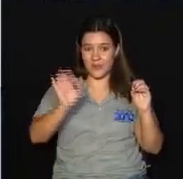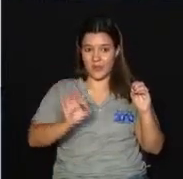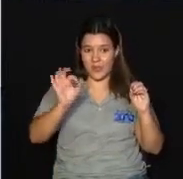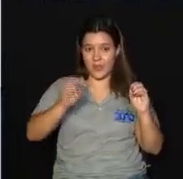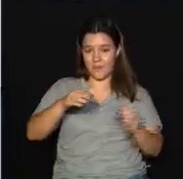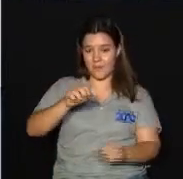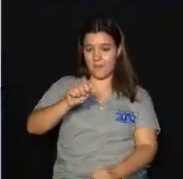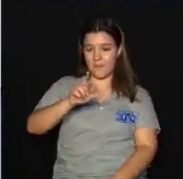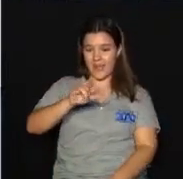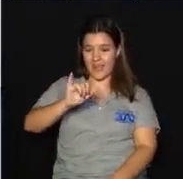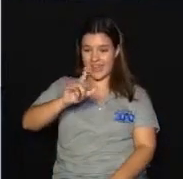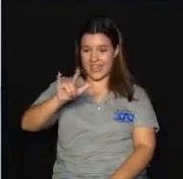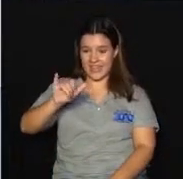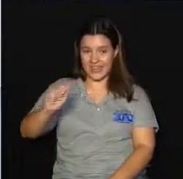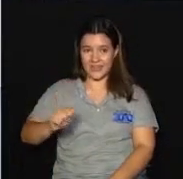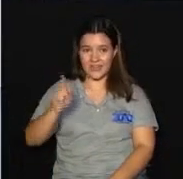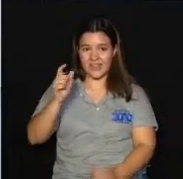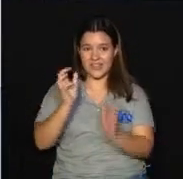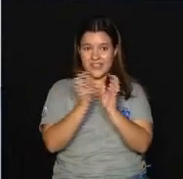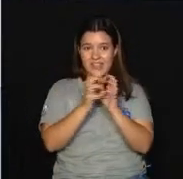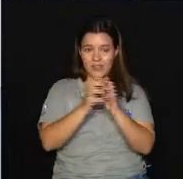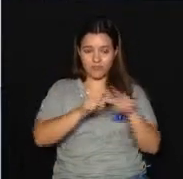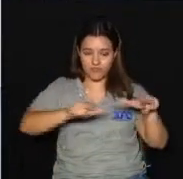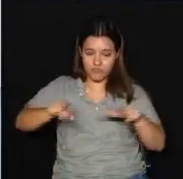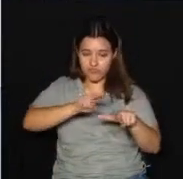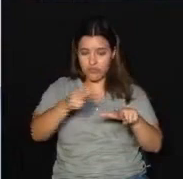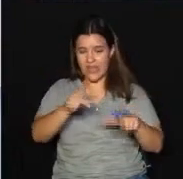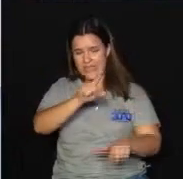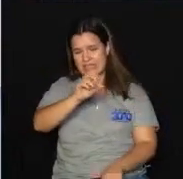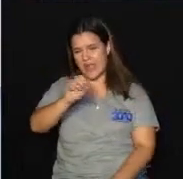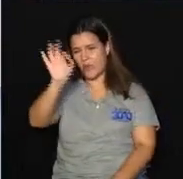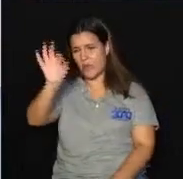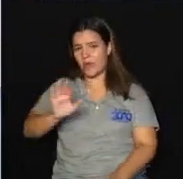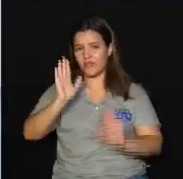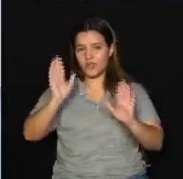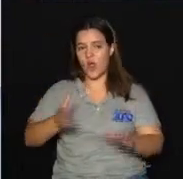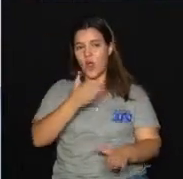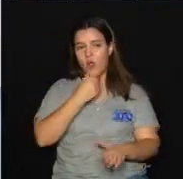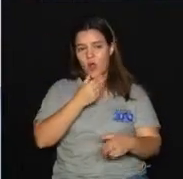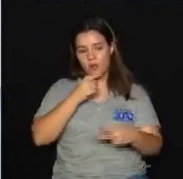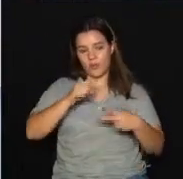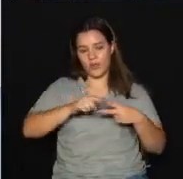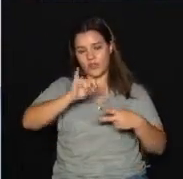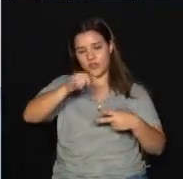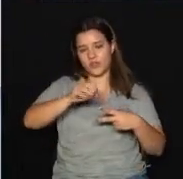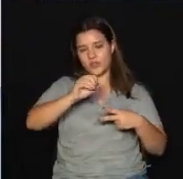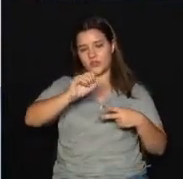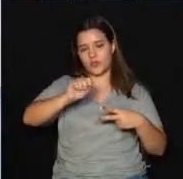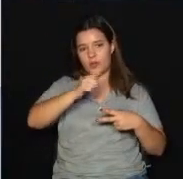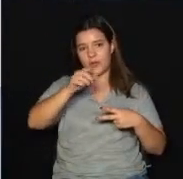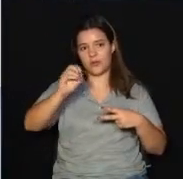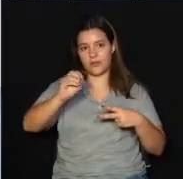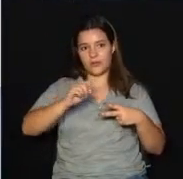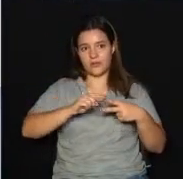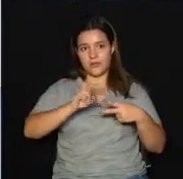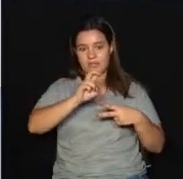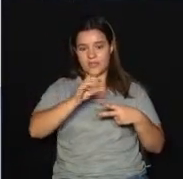para a Marília Arraes. 100% das urnas apuradas e o João Campos levou do PSB com